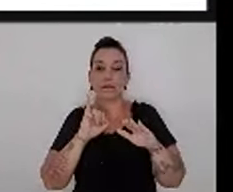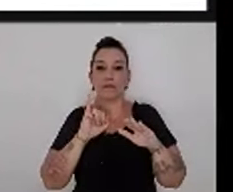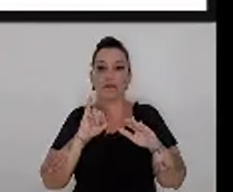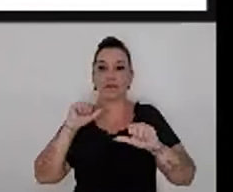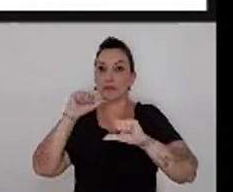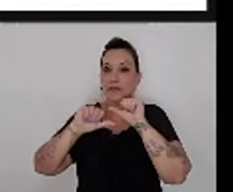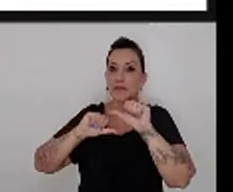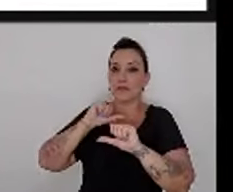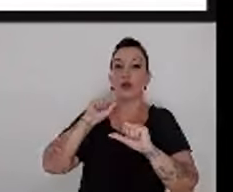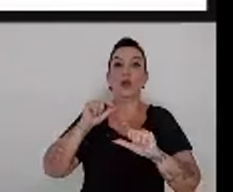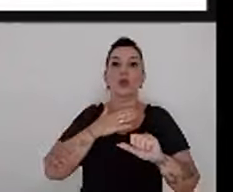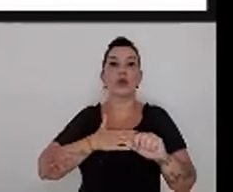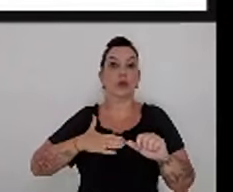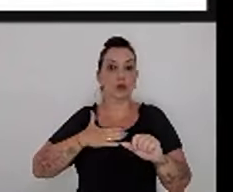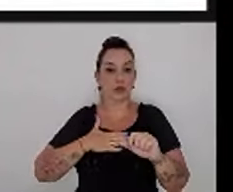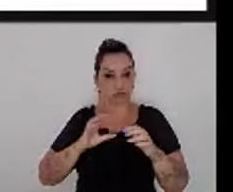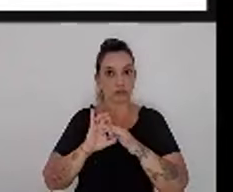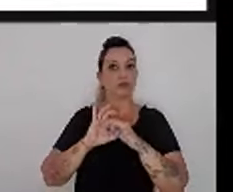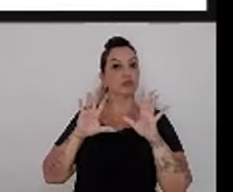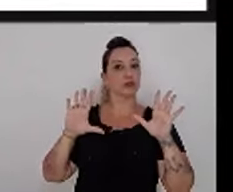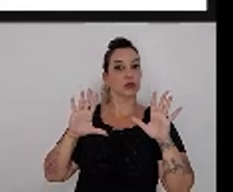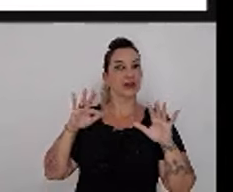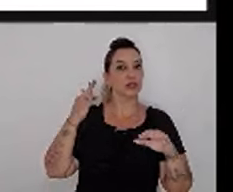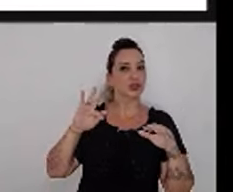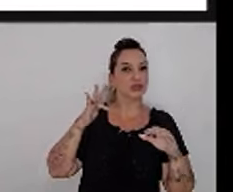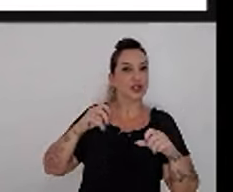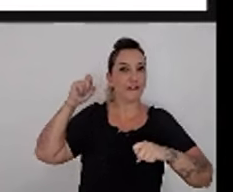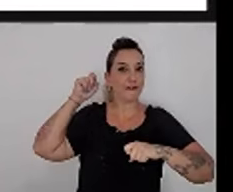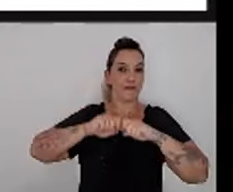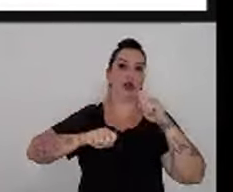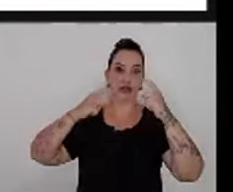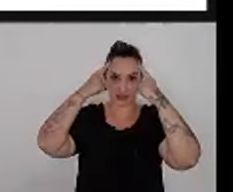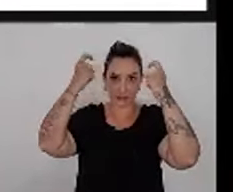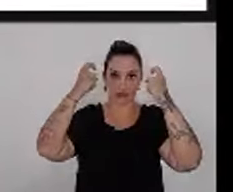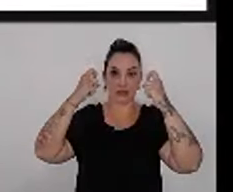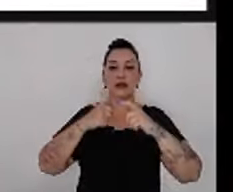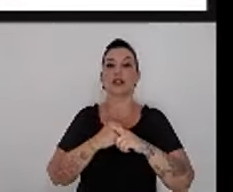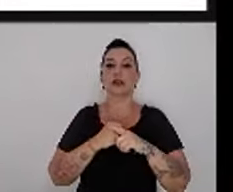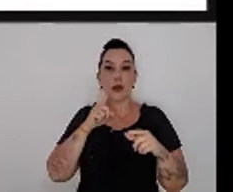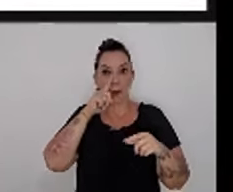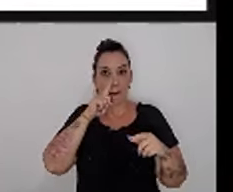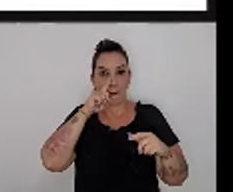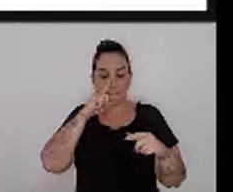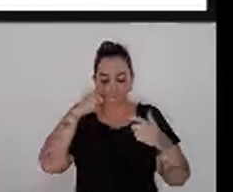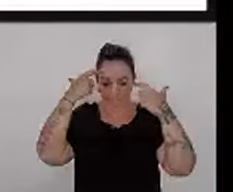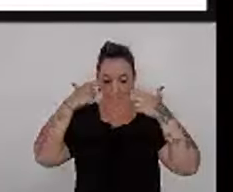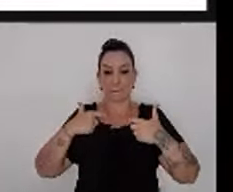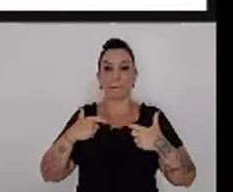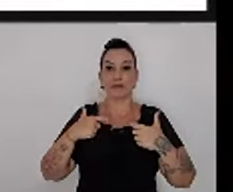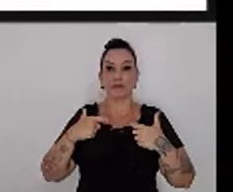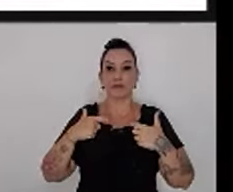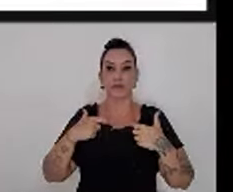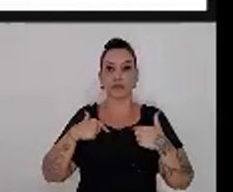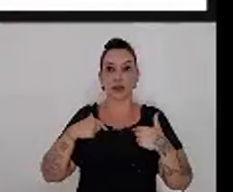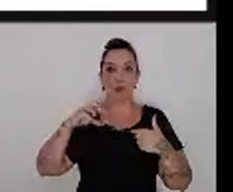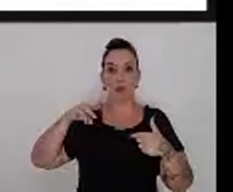circunstâncias, transformar o que é prazer e consentimento em dor e violência. O risco à integridade física e